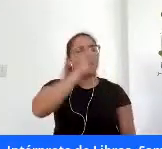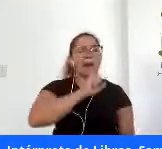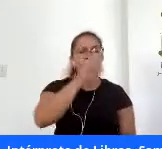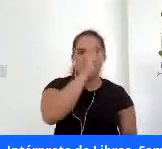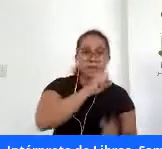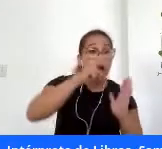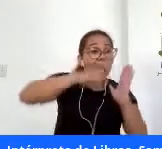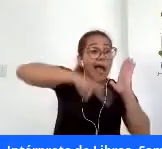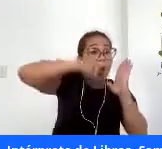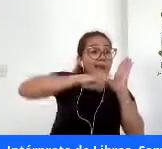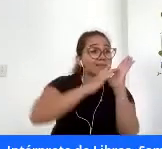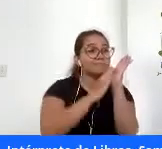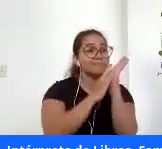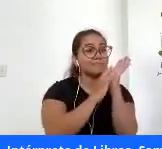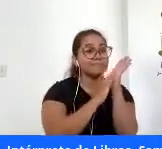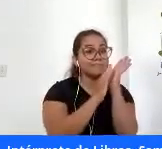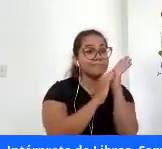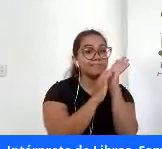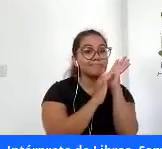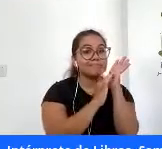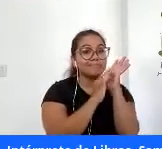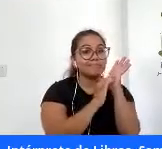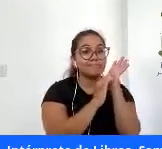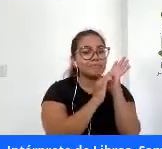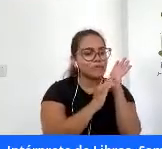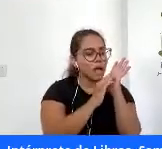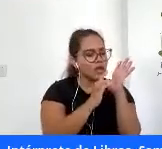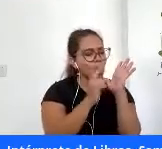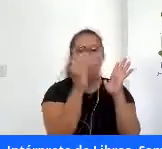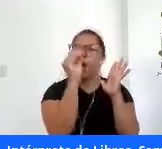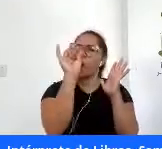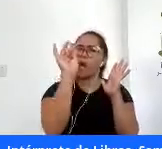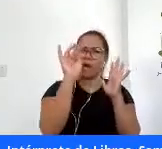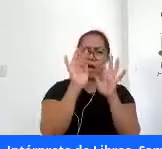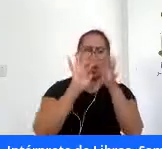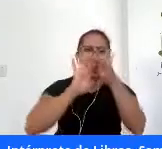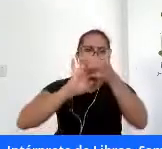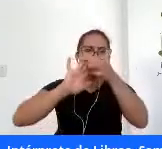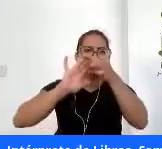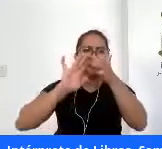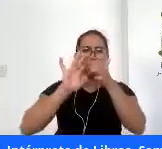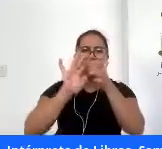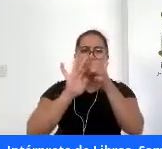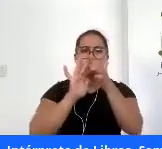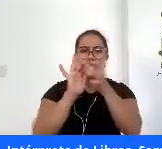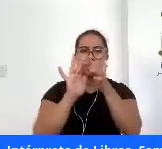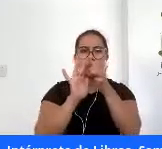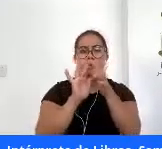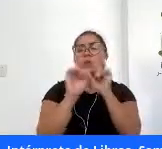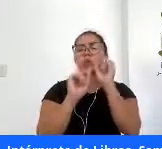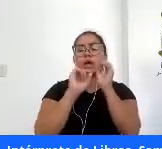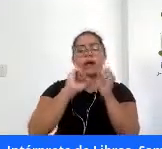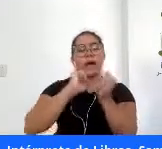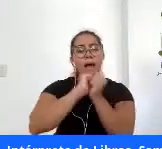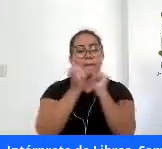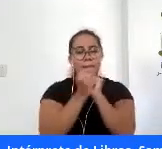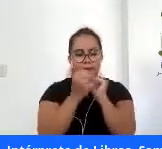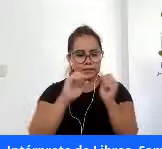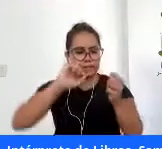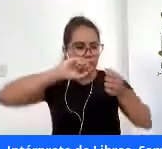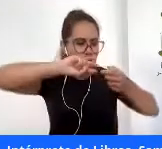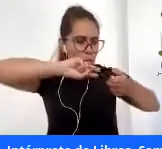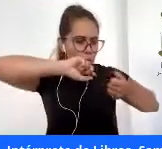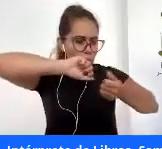ler com as mãos, com a ponta dos dedos. Então, acaba que a ponta dos dedos dele vai se tornar os olhos dele, e o